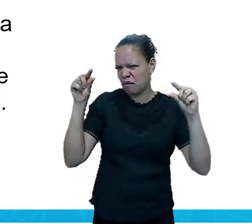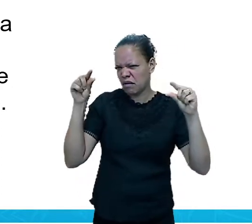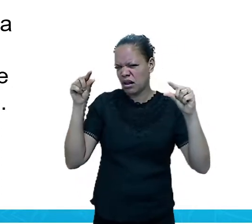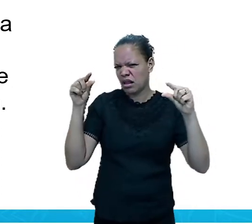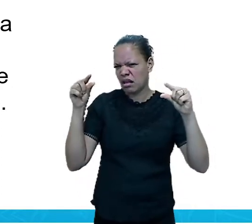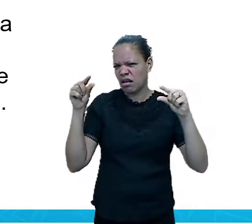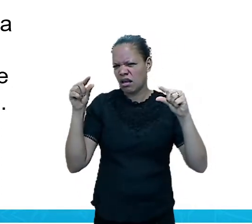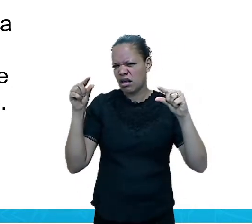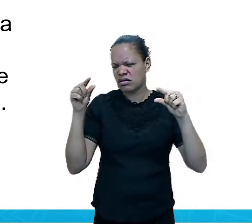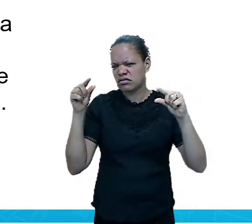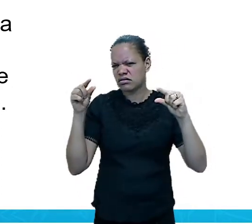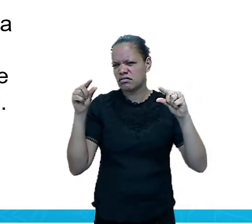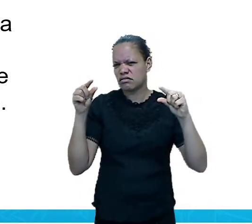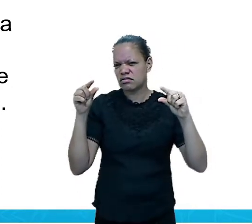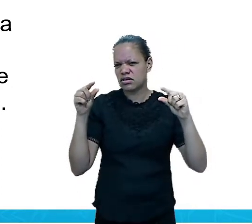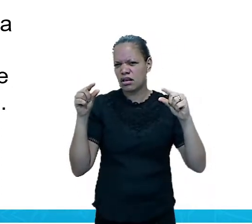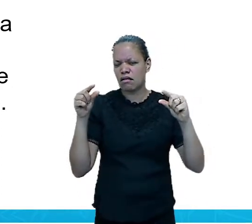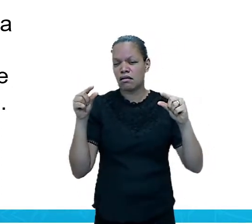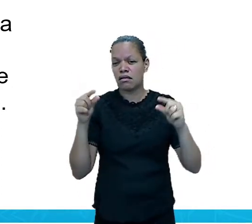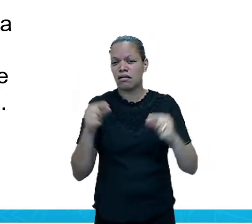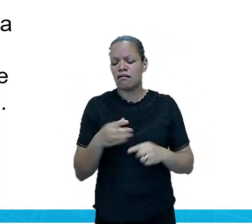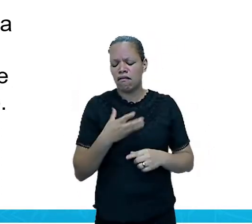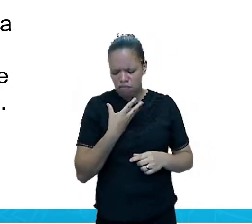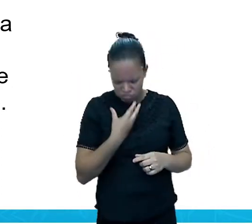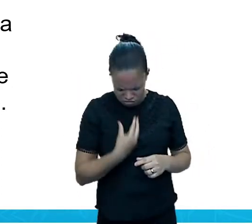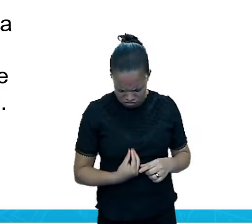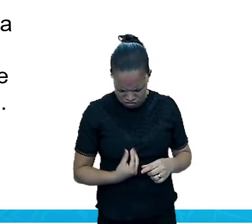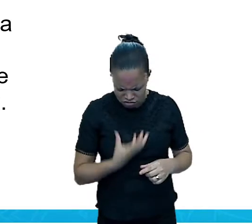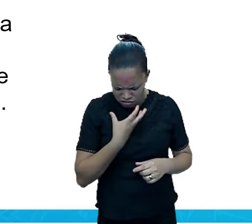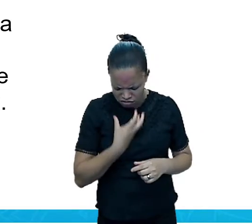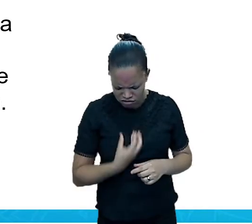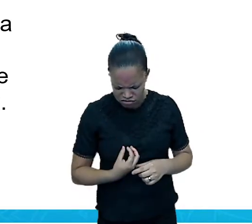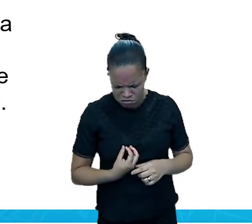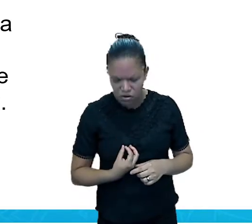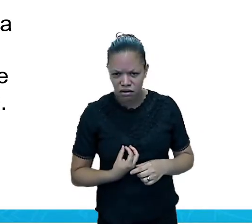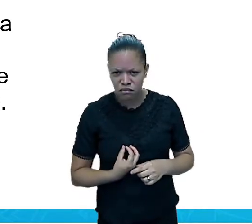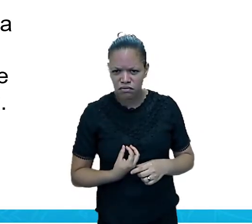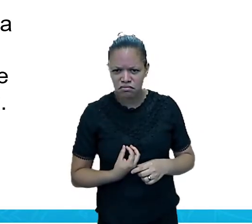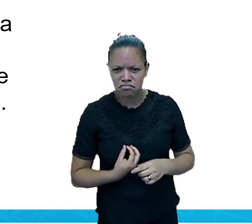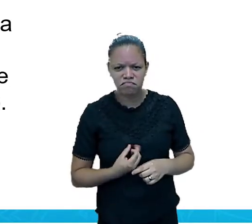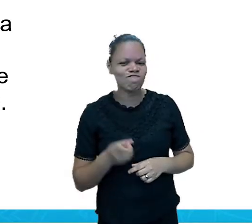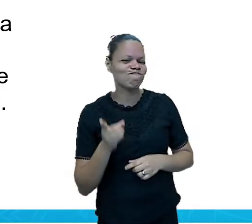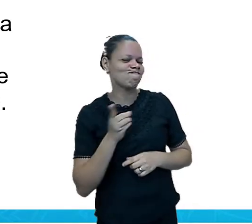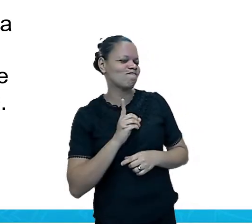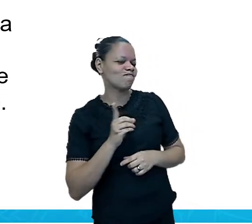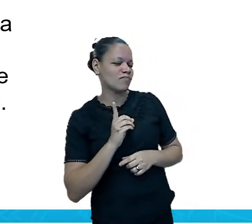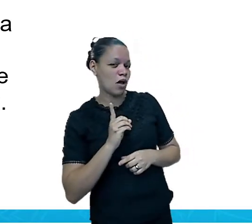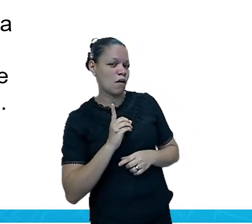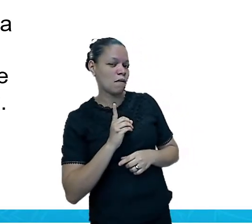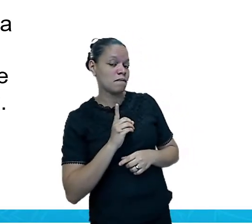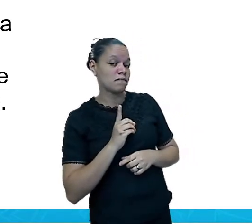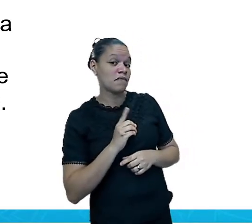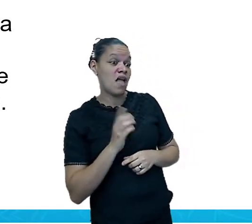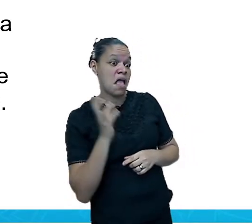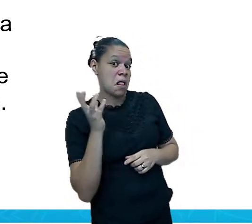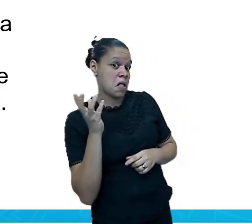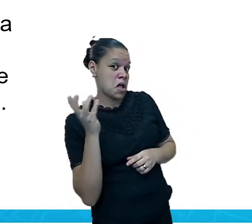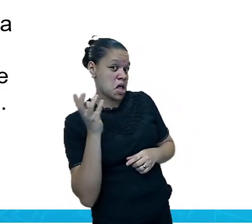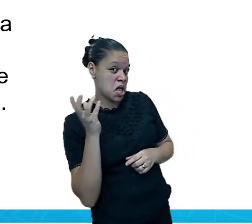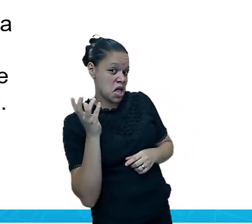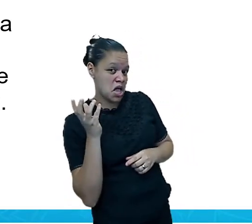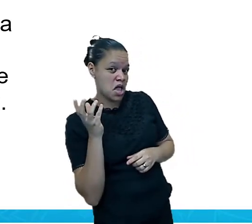teve a intenção, foi de magoá-lo? Não. Ela teve a intenção de